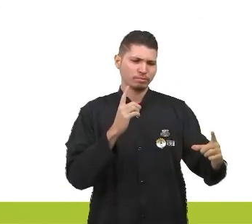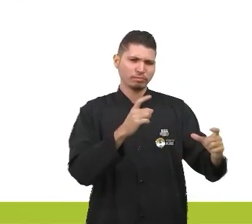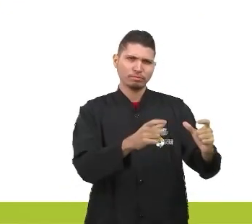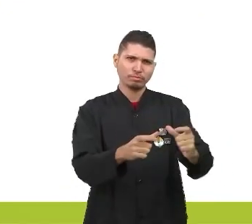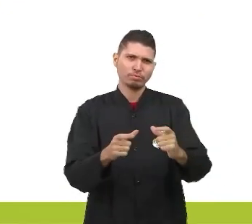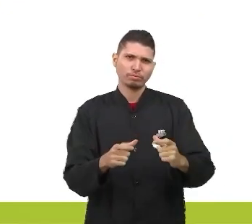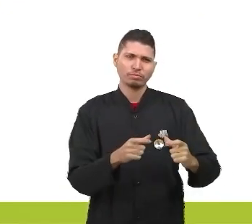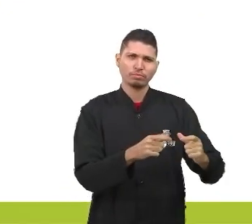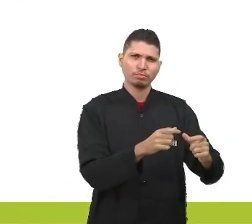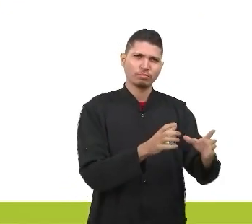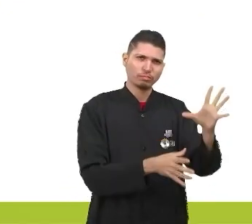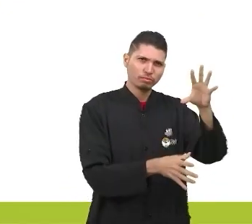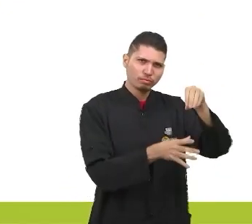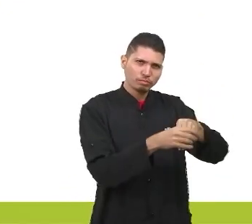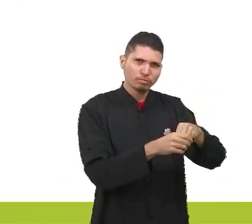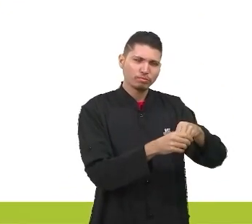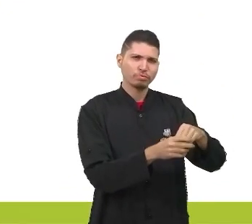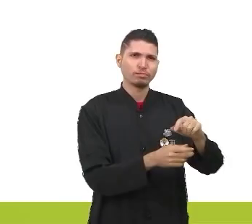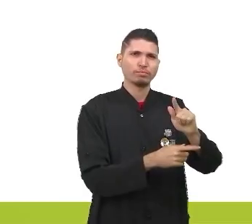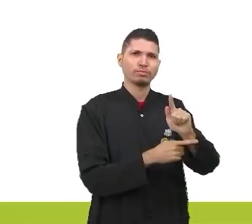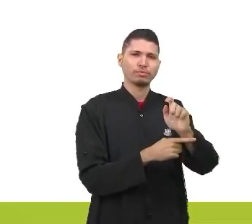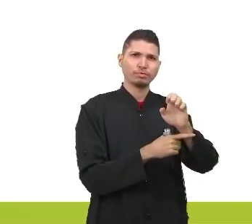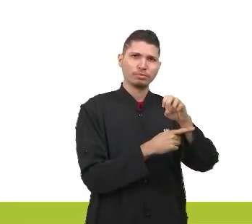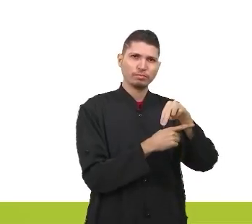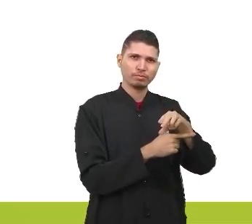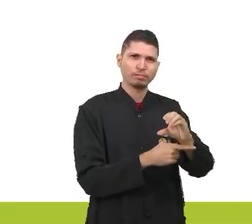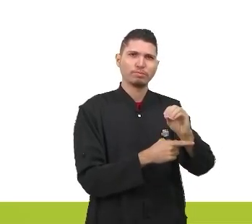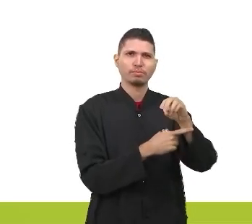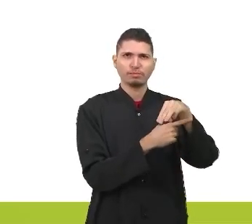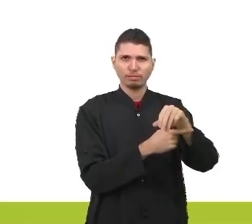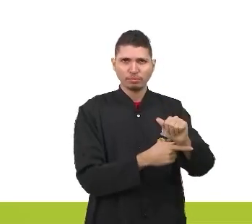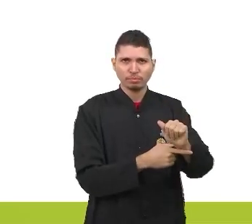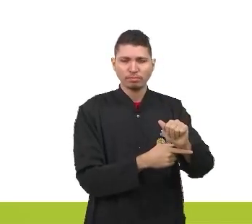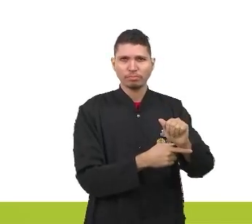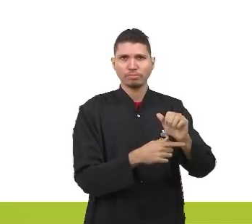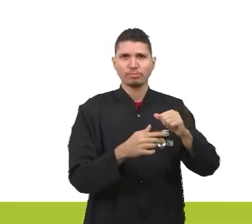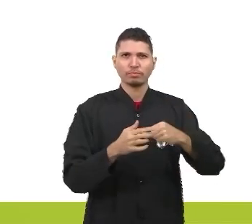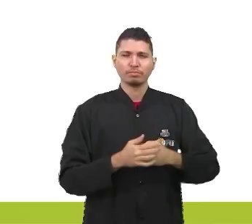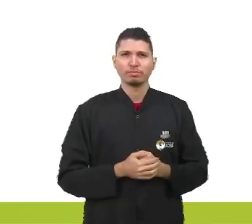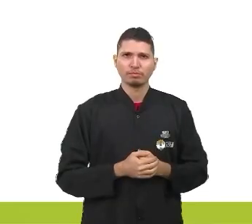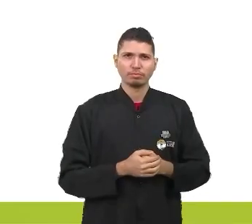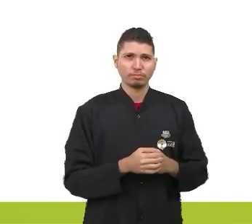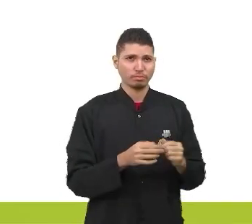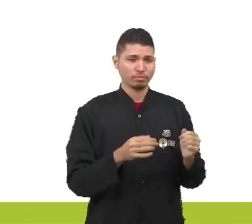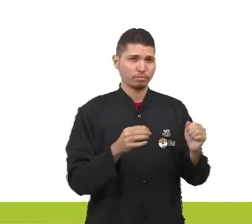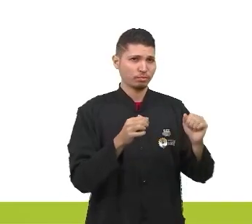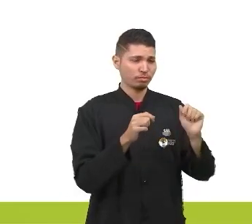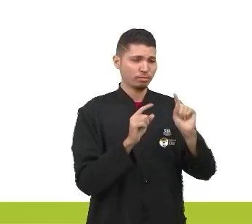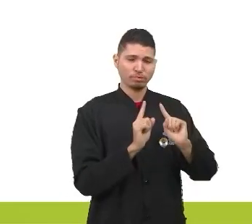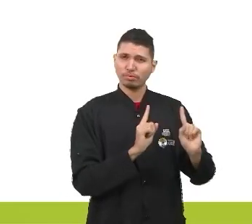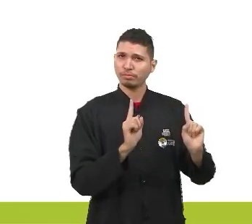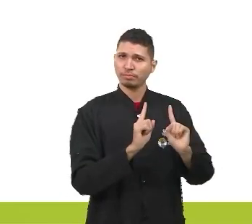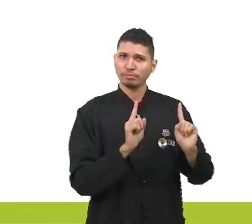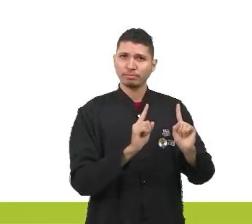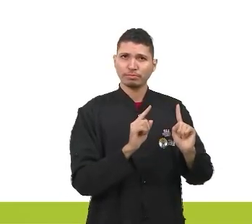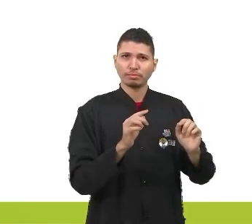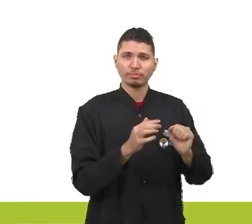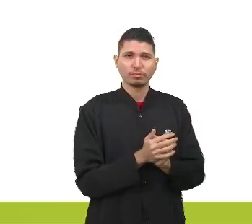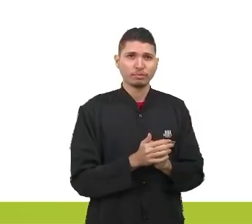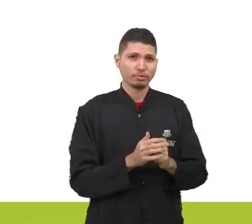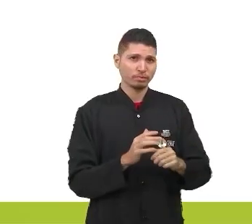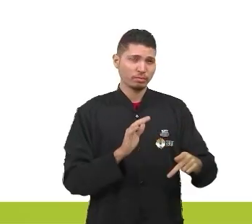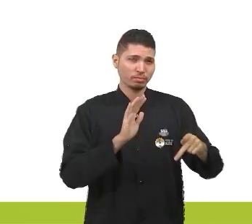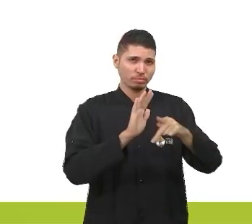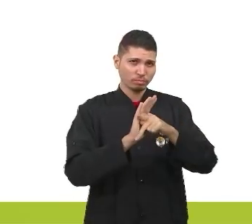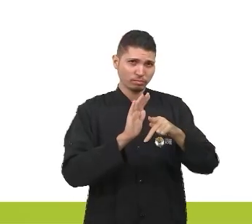um genoma? Não, isso aí é genoma. Tá? É o conjunto de todos os genes, não o código genético.